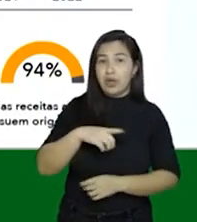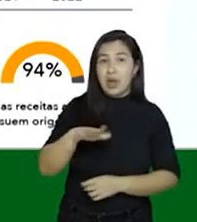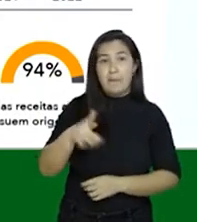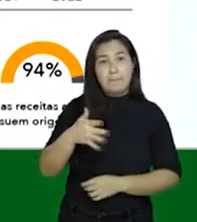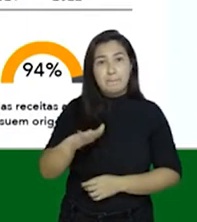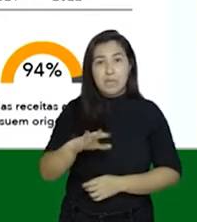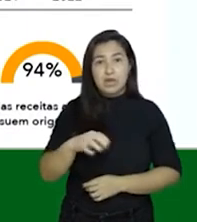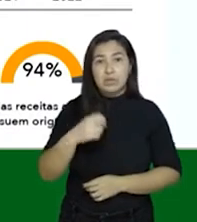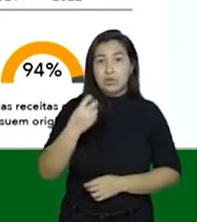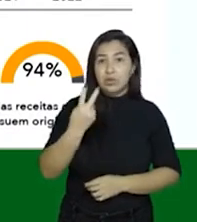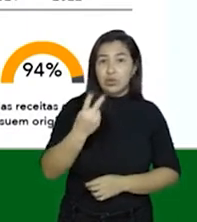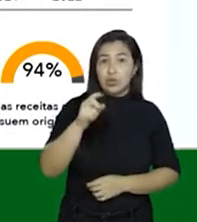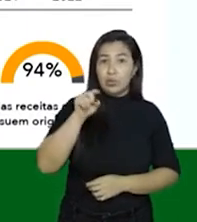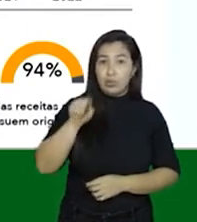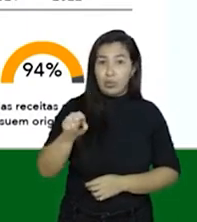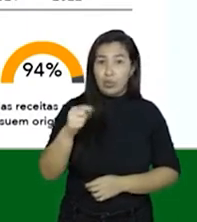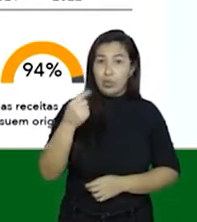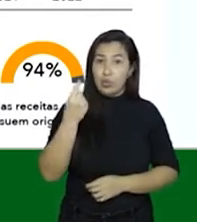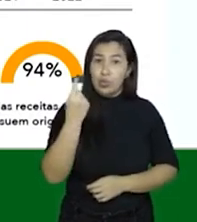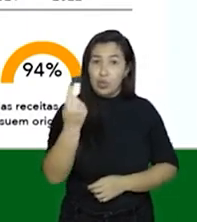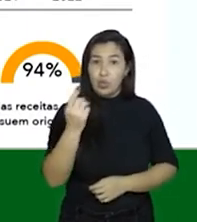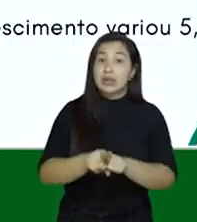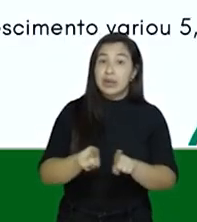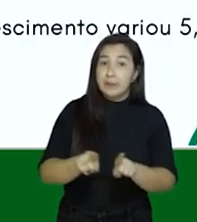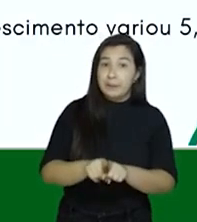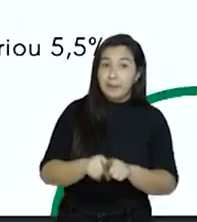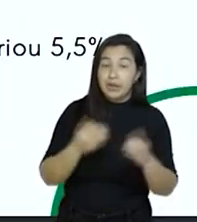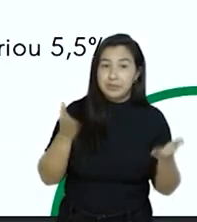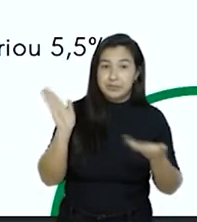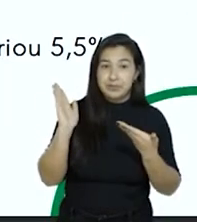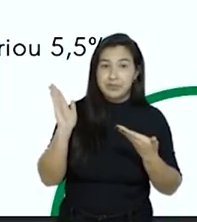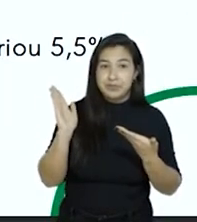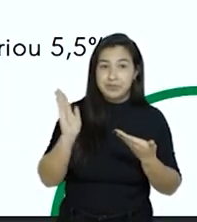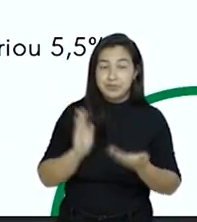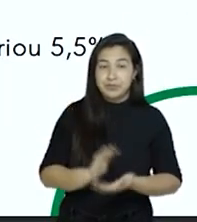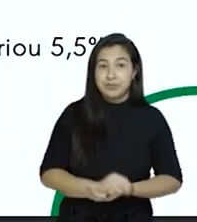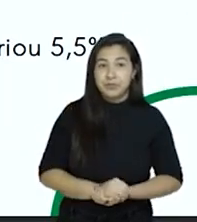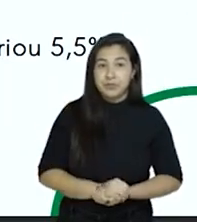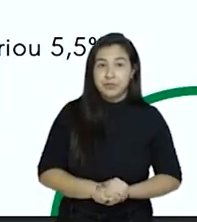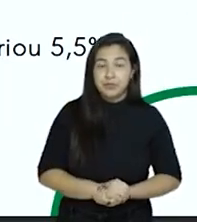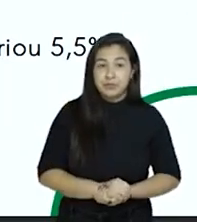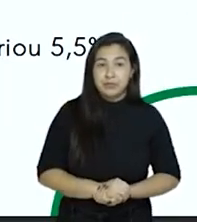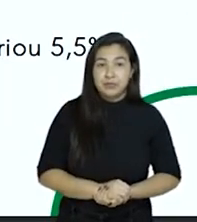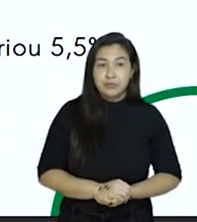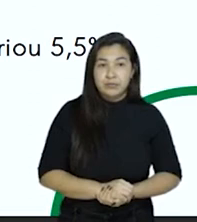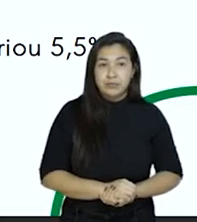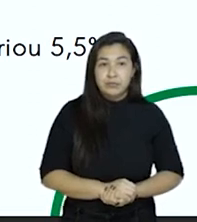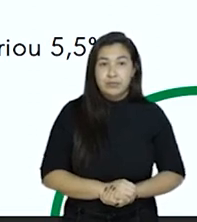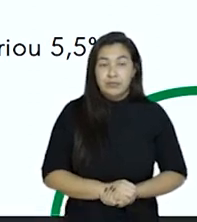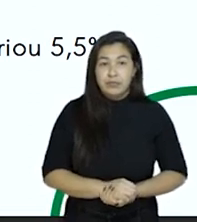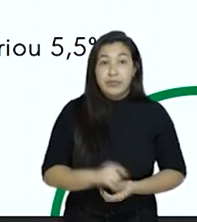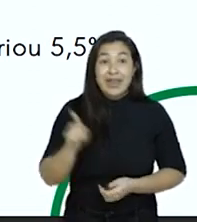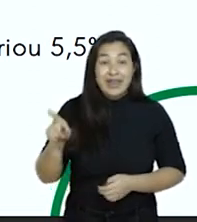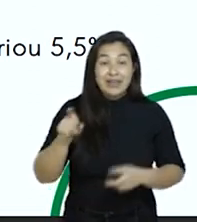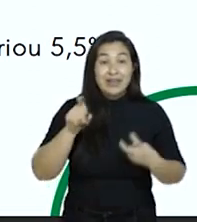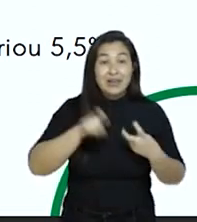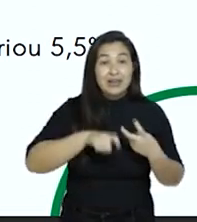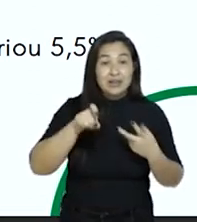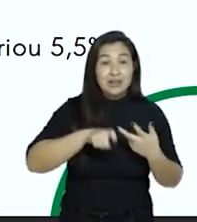Estado o parlamentar mostrou por exemplo que em 2021 o aumento de despesas foi de